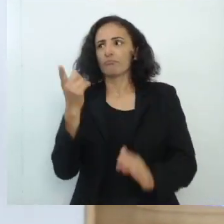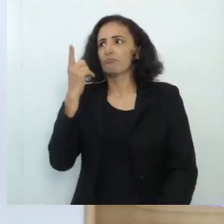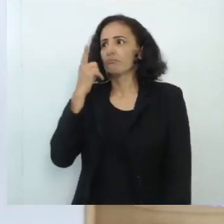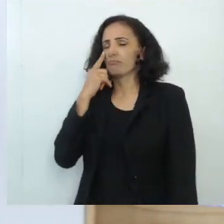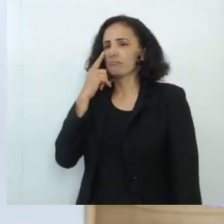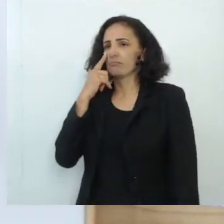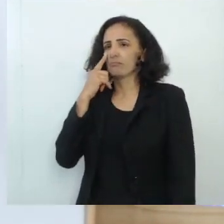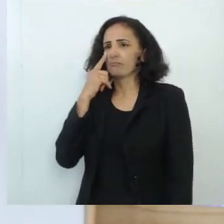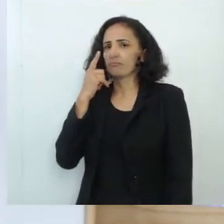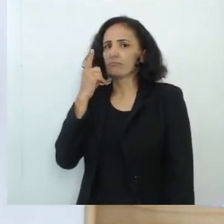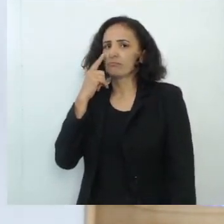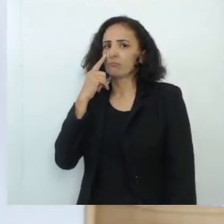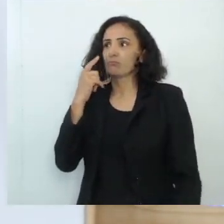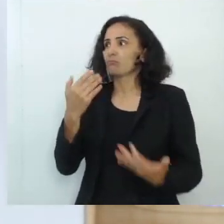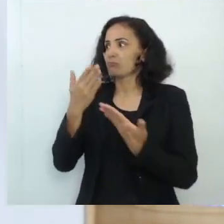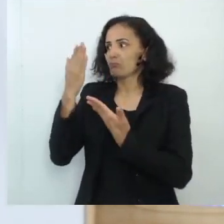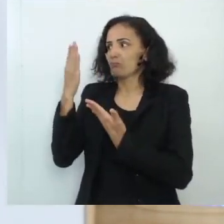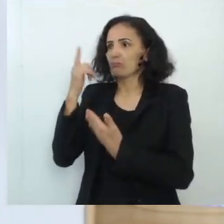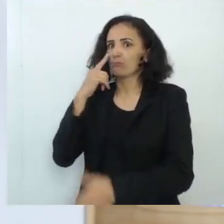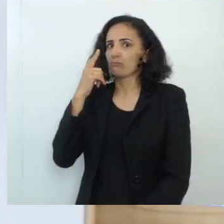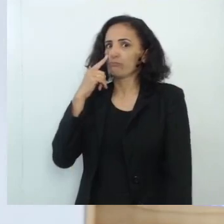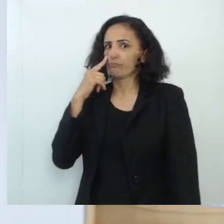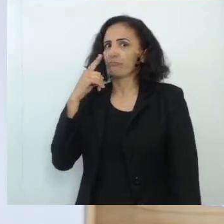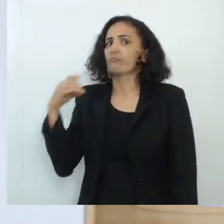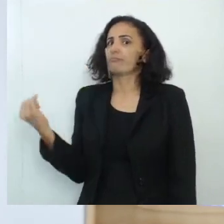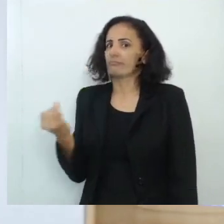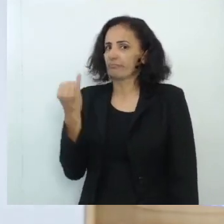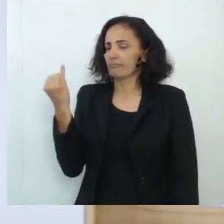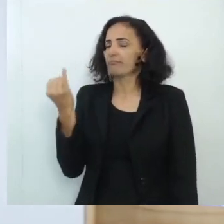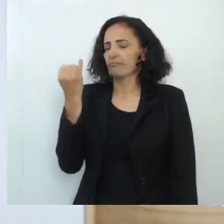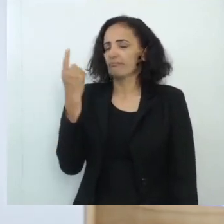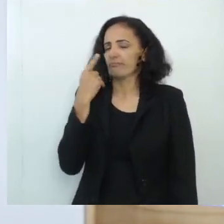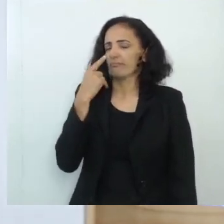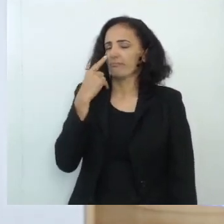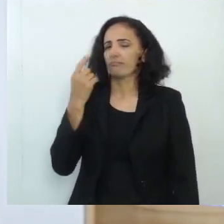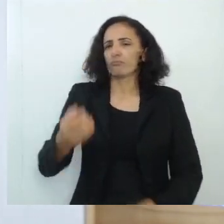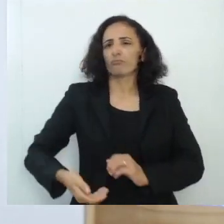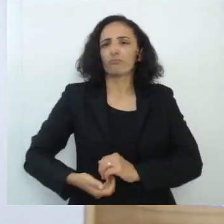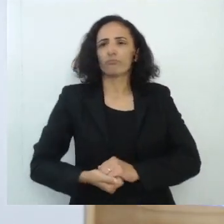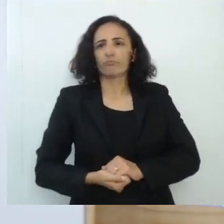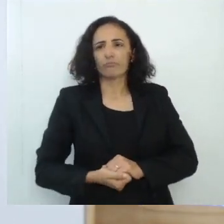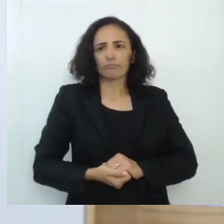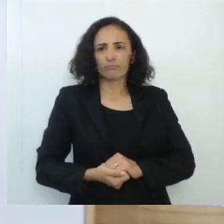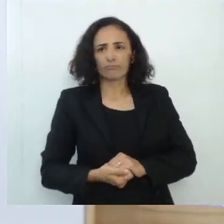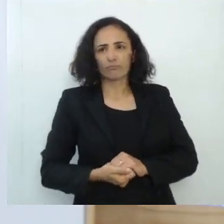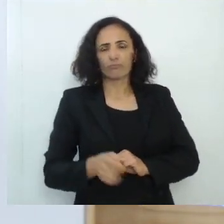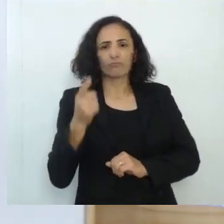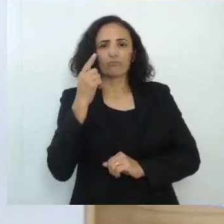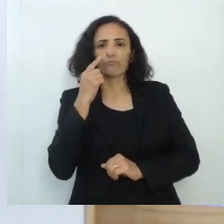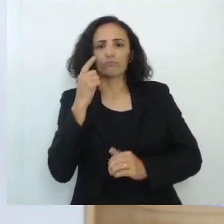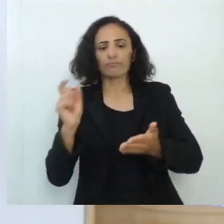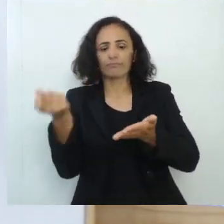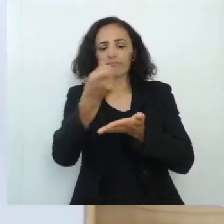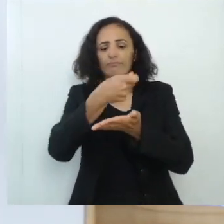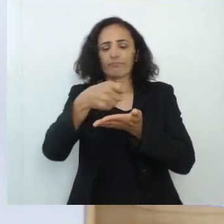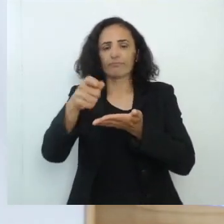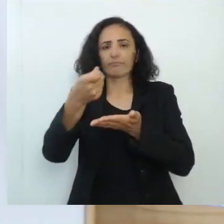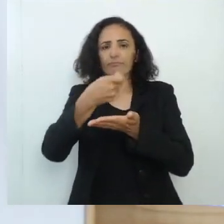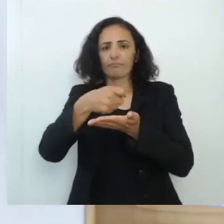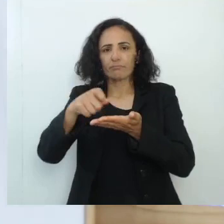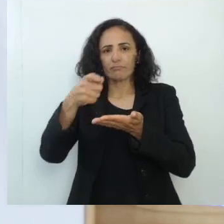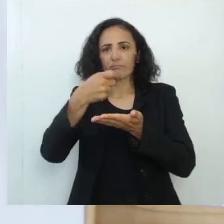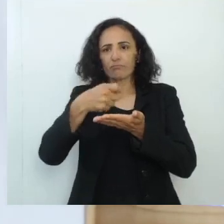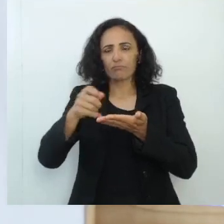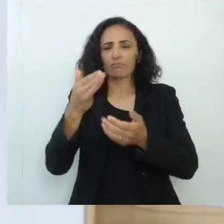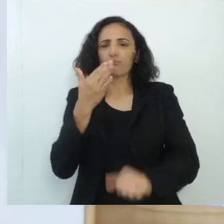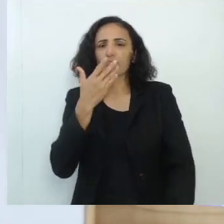liga, tá? Lembra que a danada da pteridófita, isso aqui é uma criptógama. Ó, isso é uma